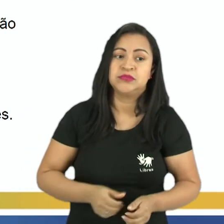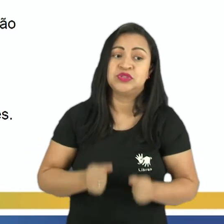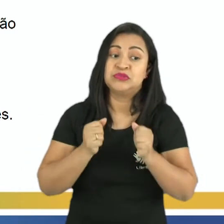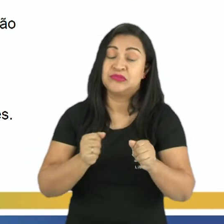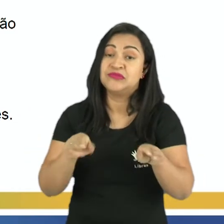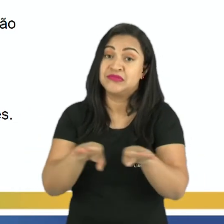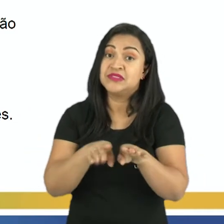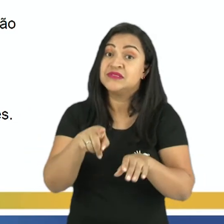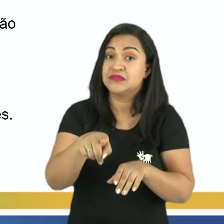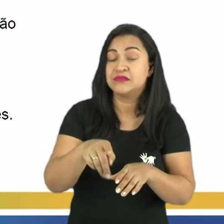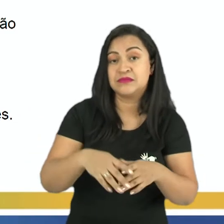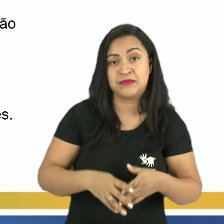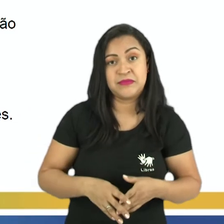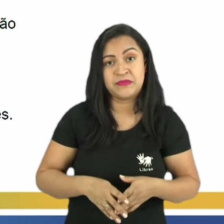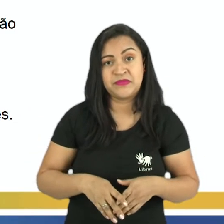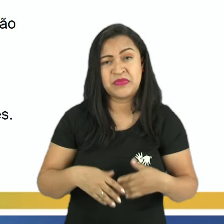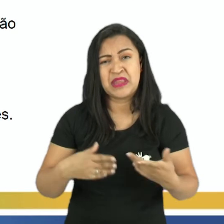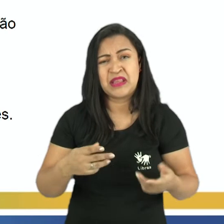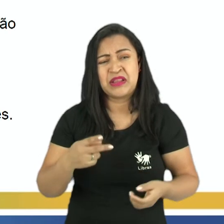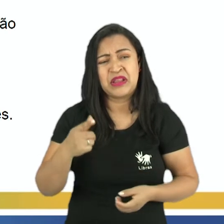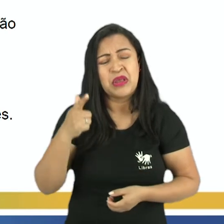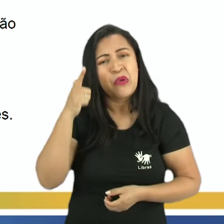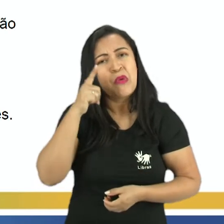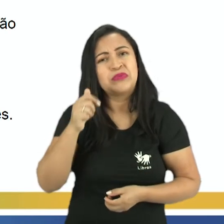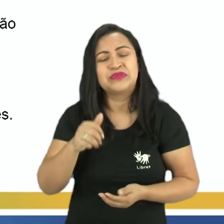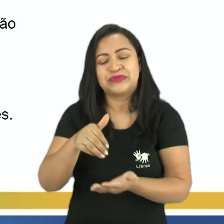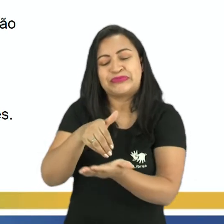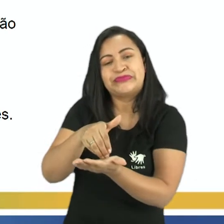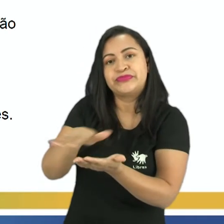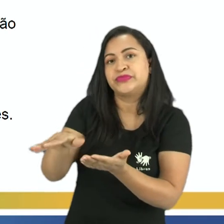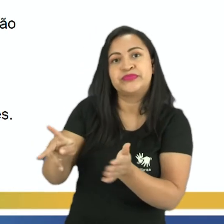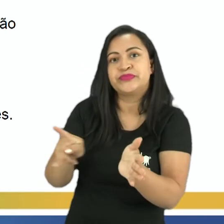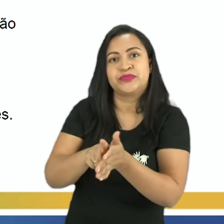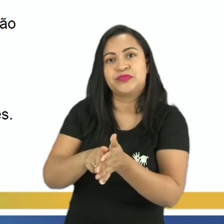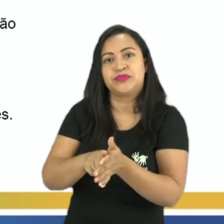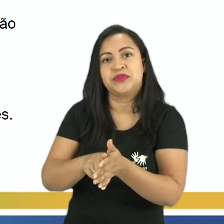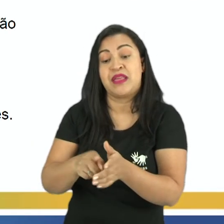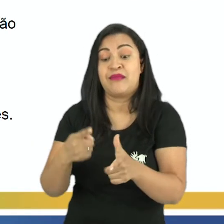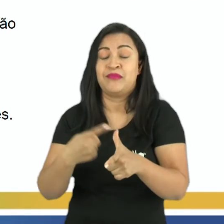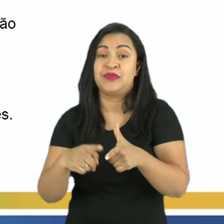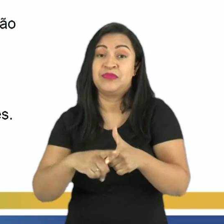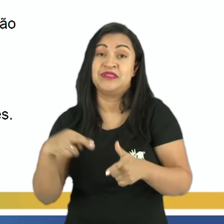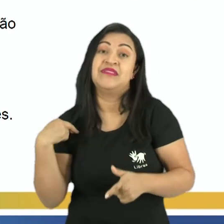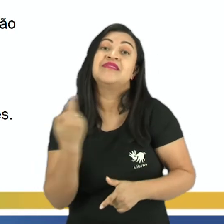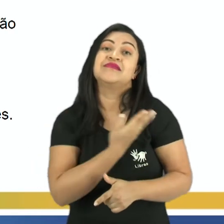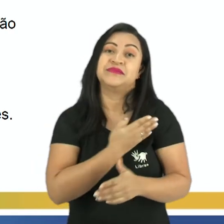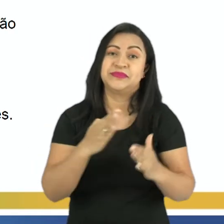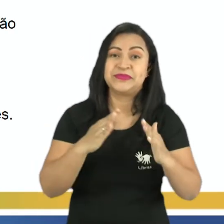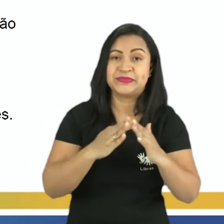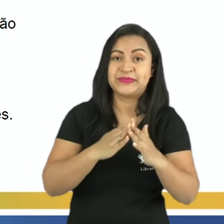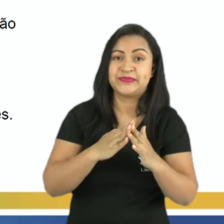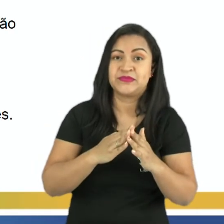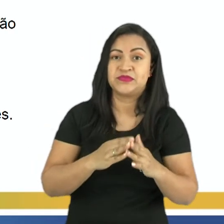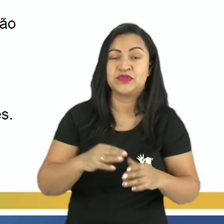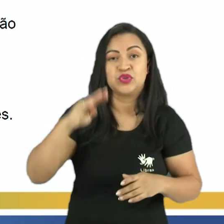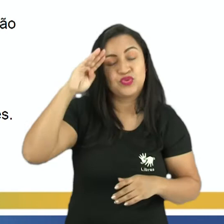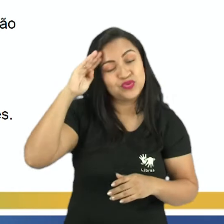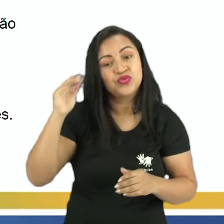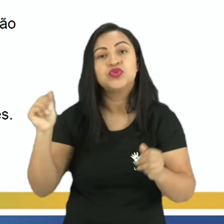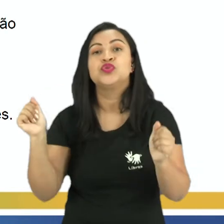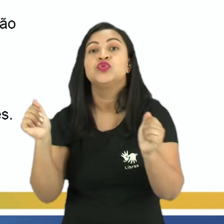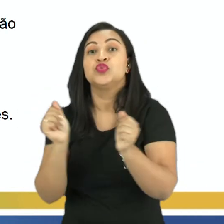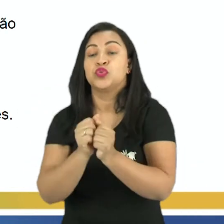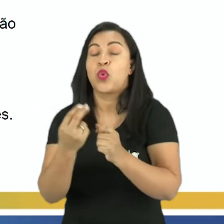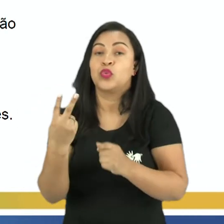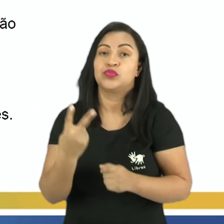você. E é como se ela tivesse pedido demissão. É um problema da nossa casa a ser resolvido, portanto,